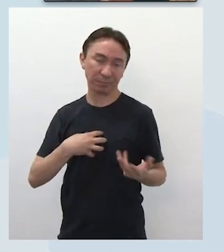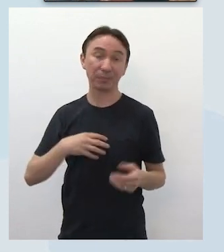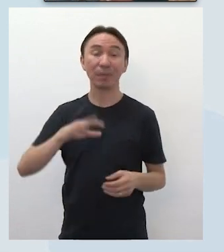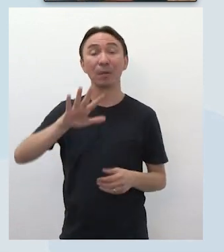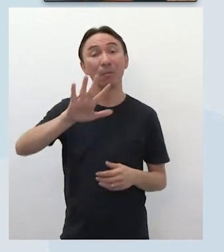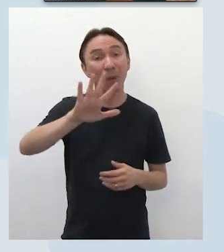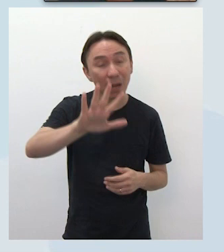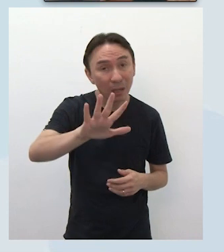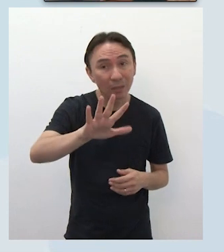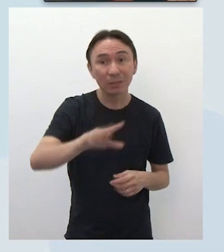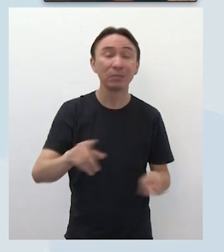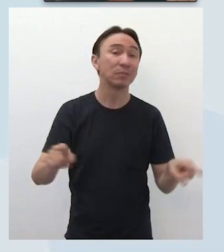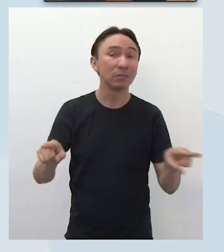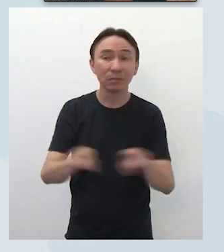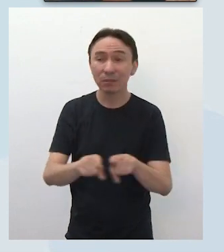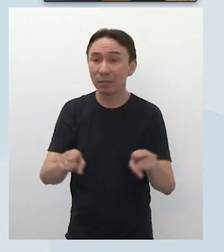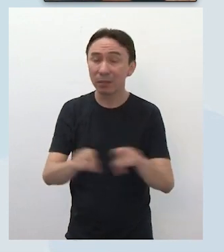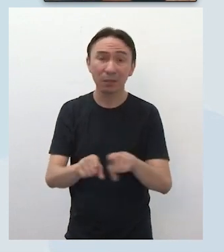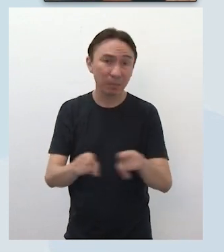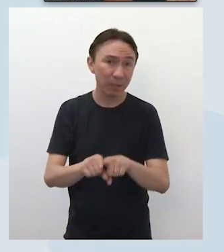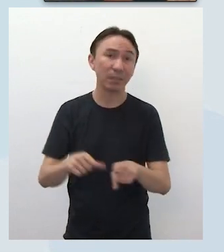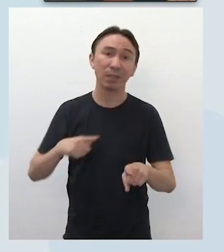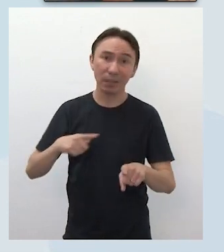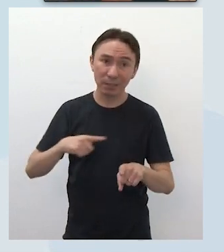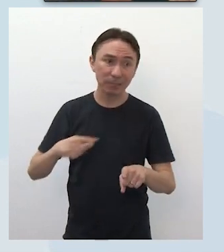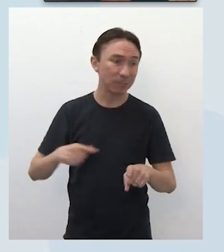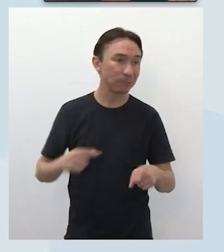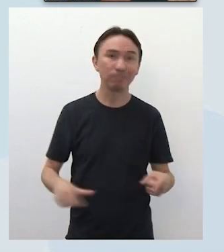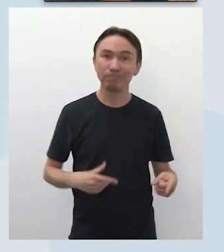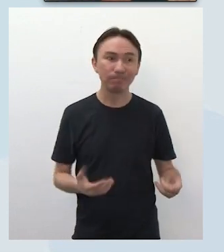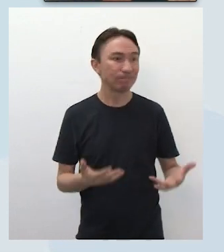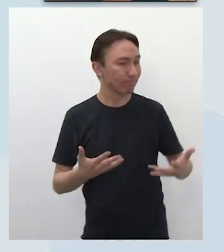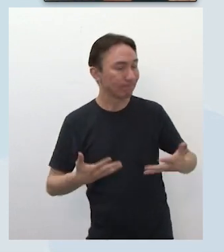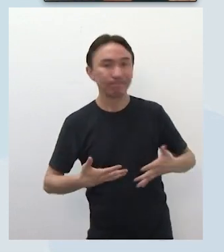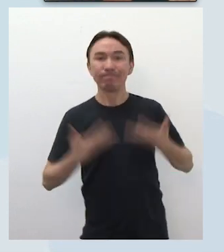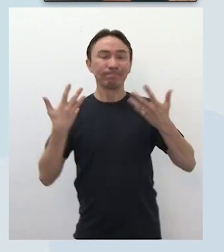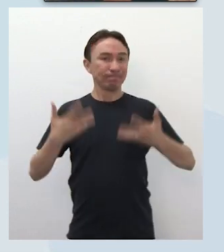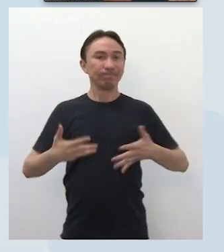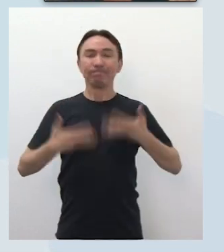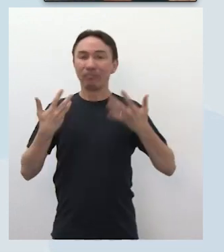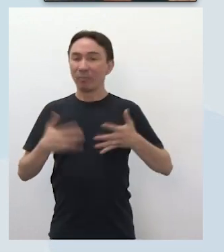temos a motivação extrínseca, aquela que vem